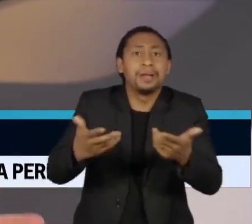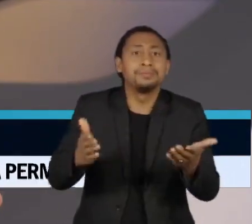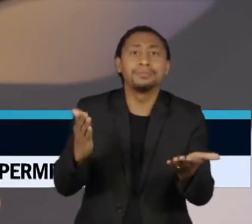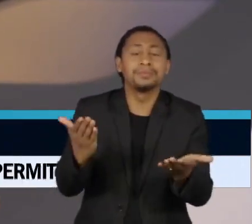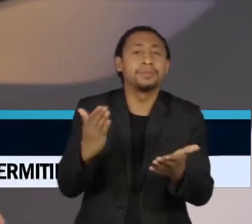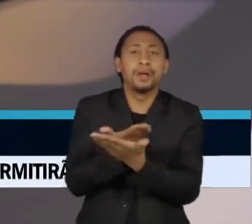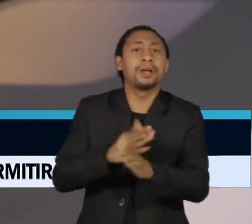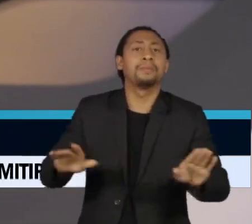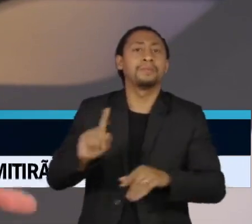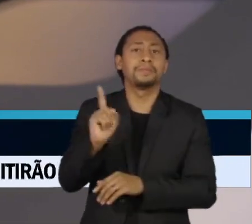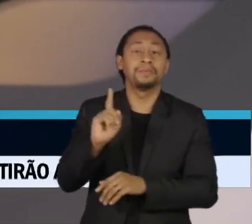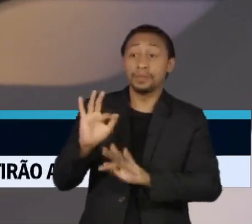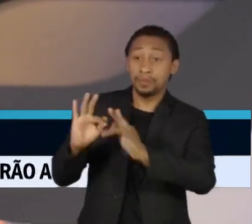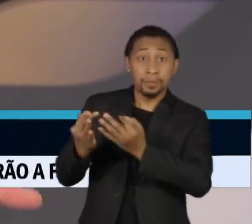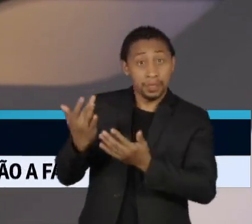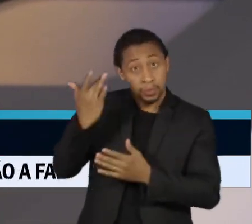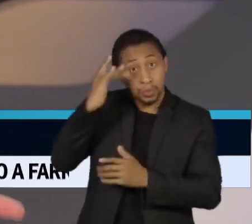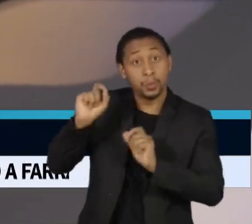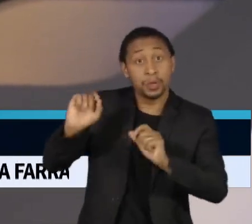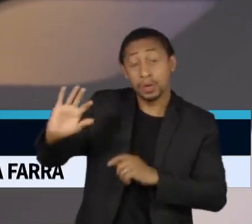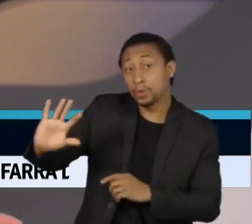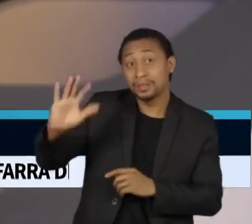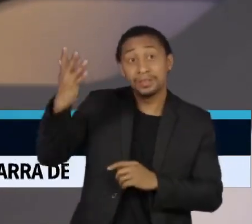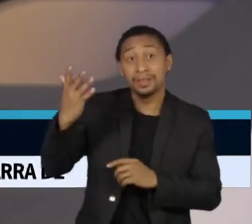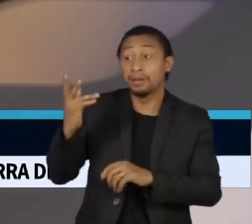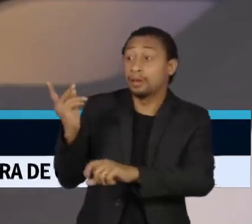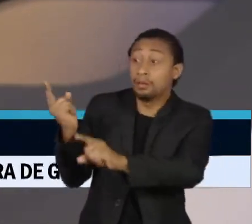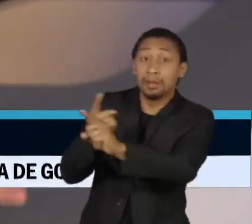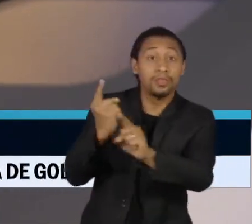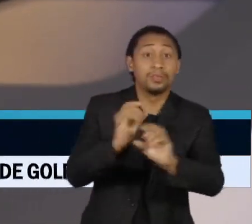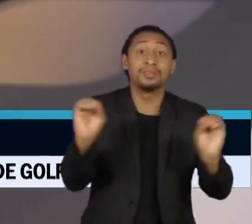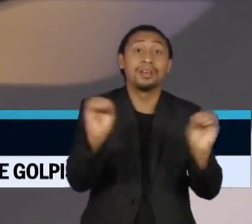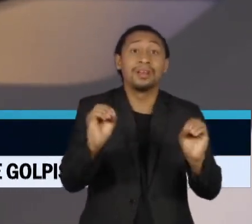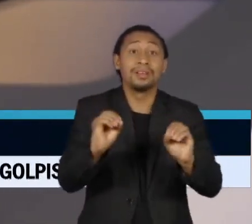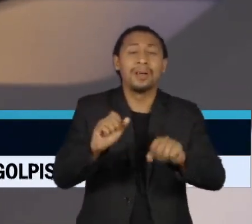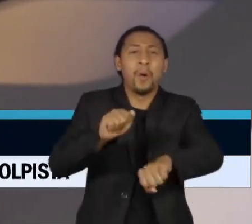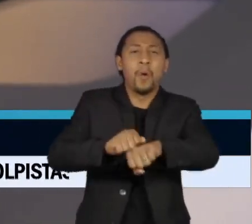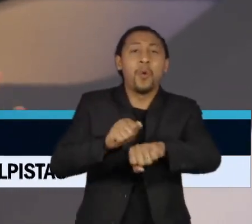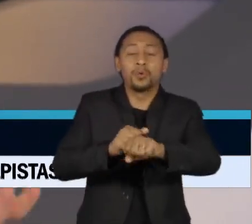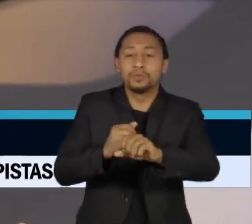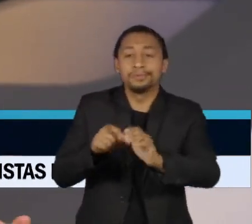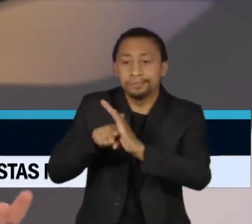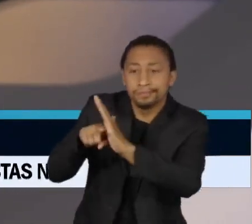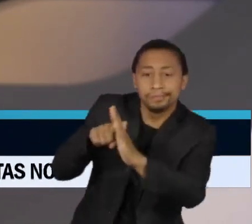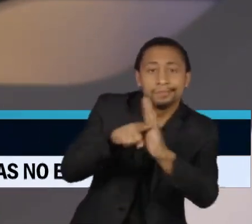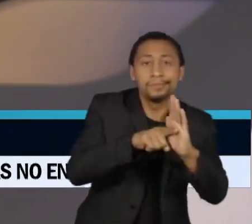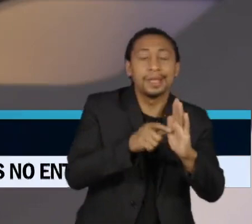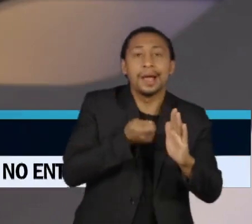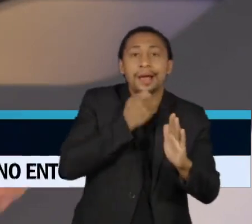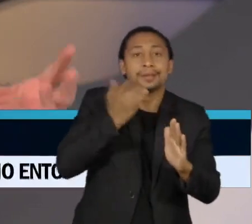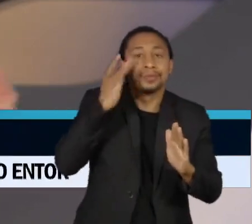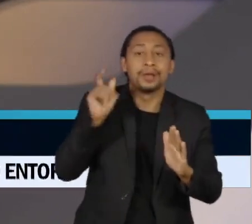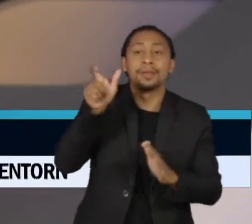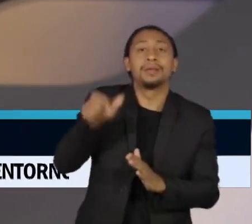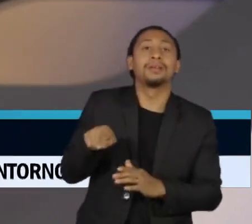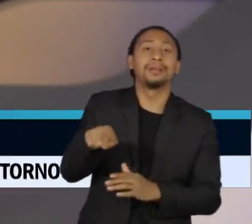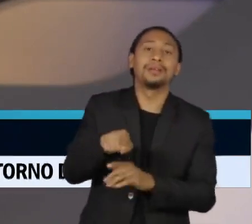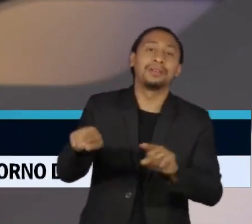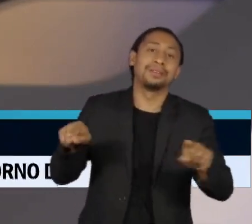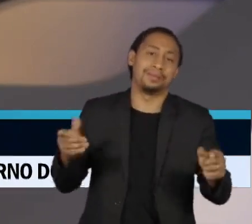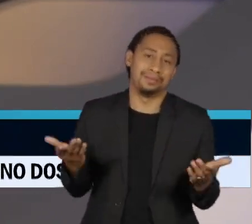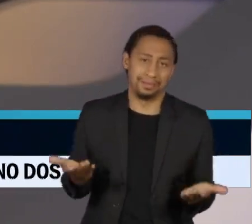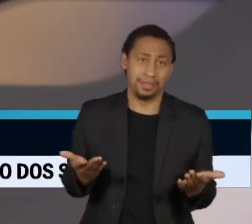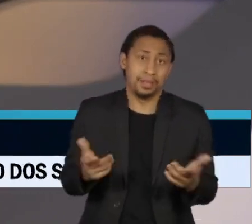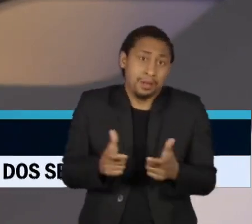têm a menor ideia do que aconteceu, não foram localizados, ossadas que não foram identificadas. Isso, para uma parte dos